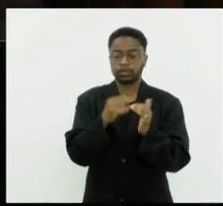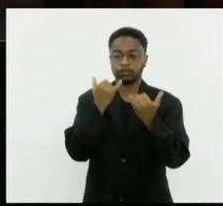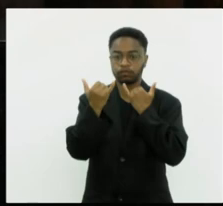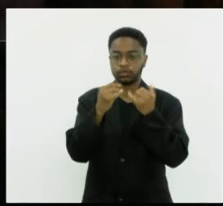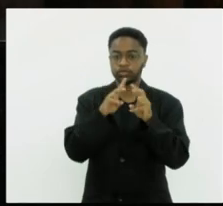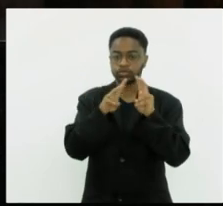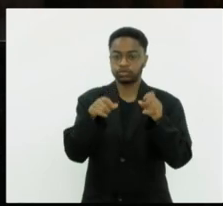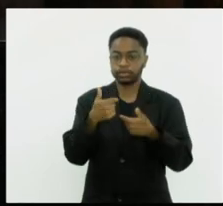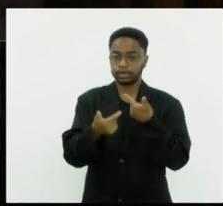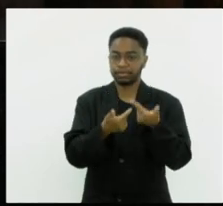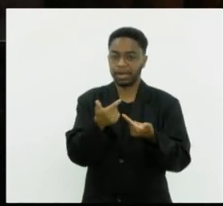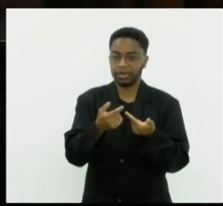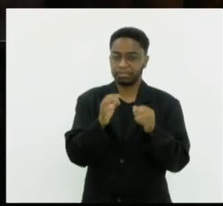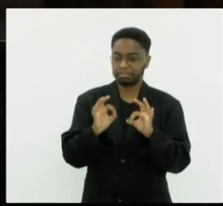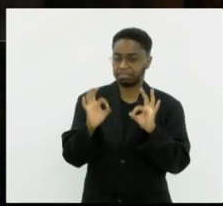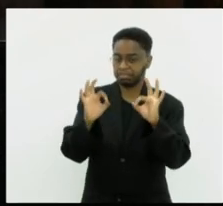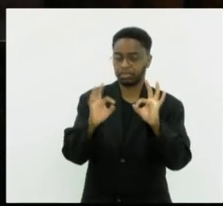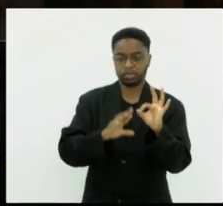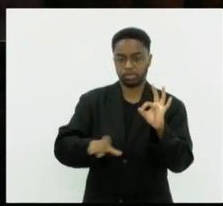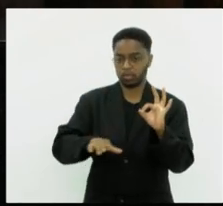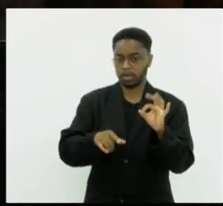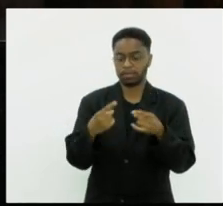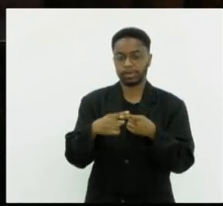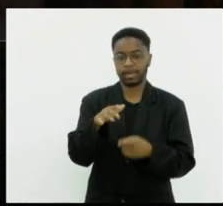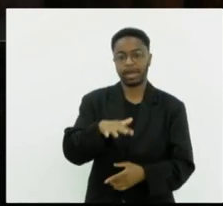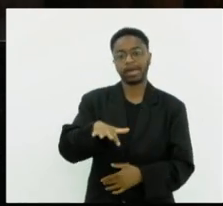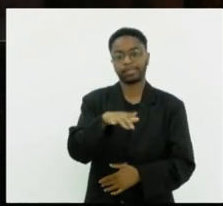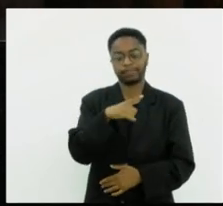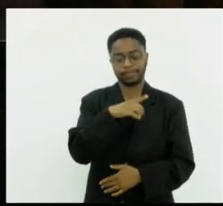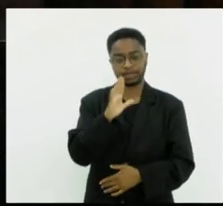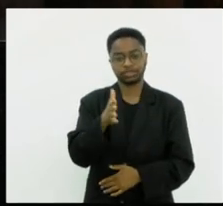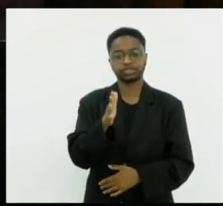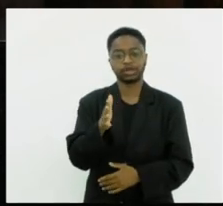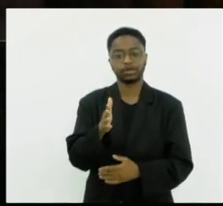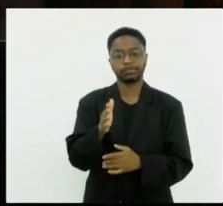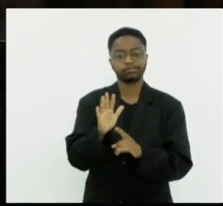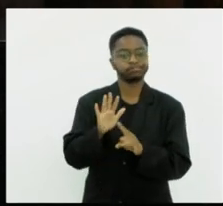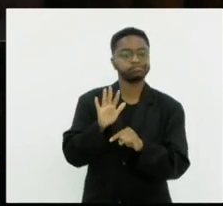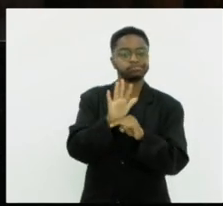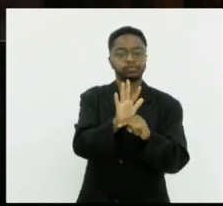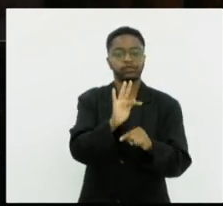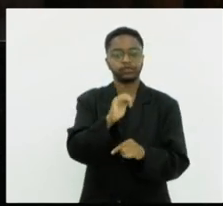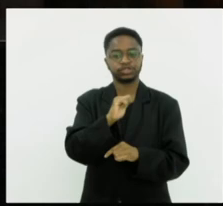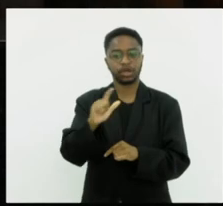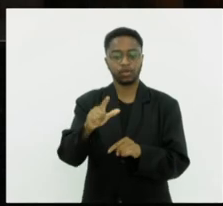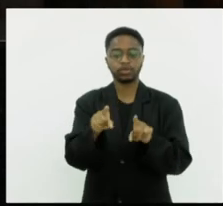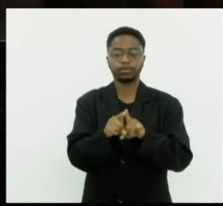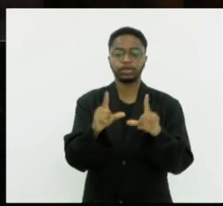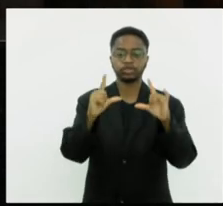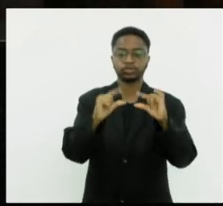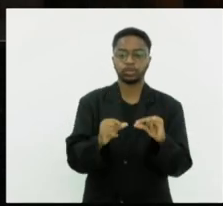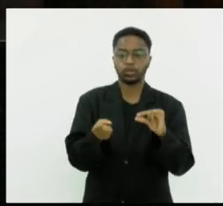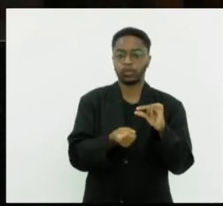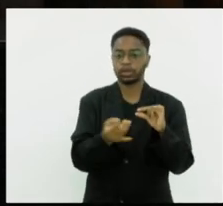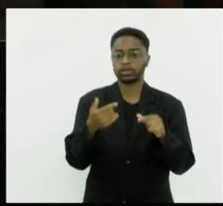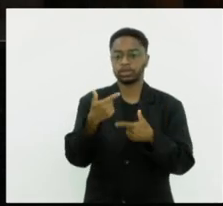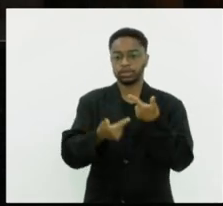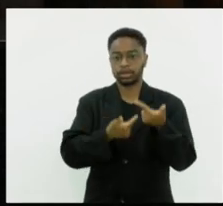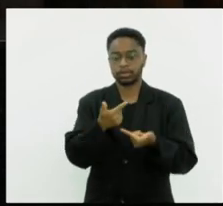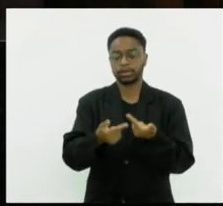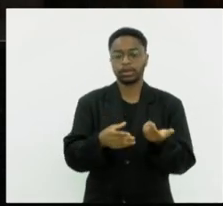não são dos melhores para um setor que já recebe benefício fiscal, ou seja, queda no número de empregos e